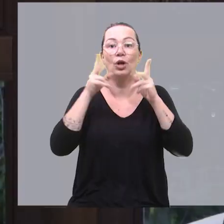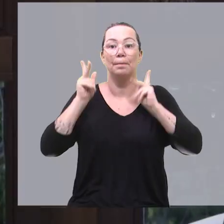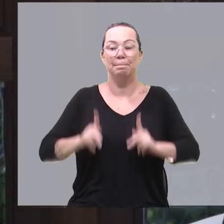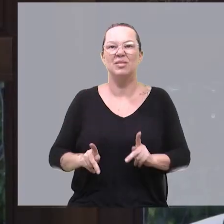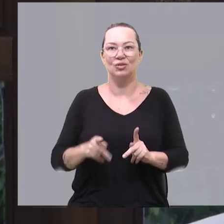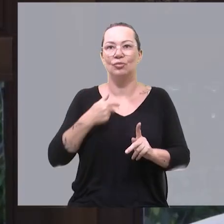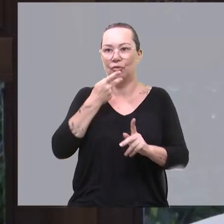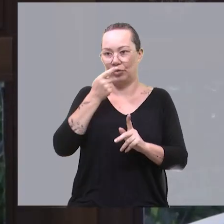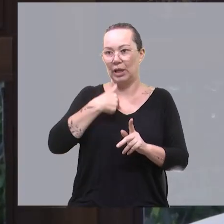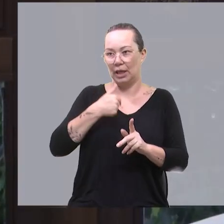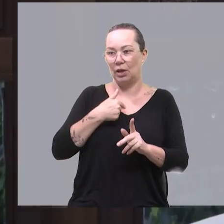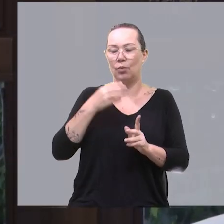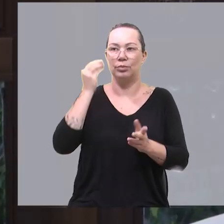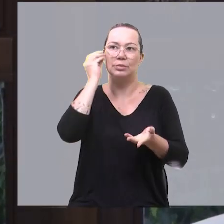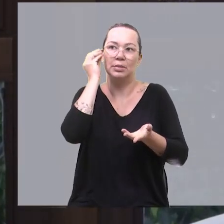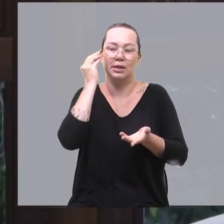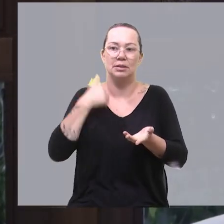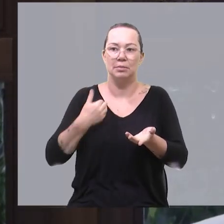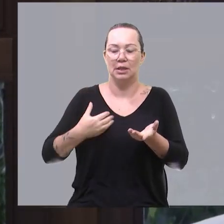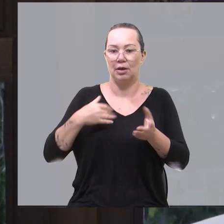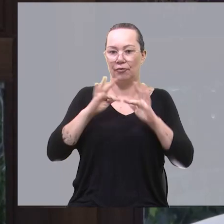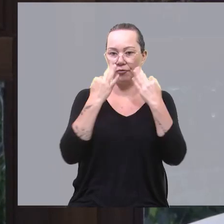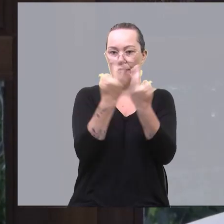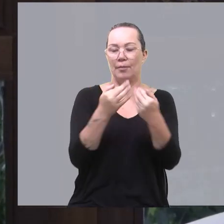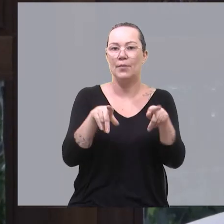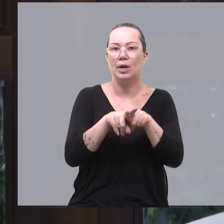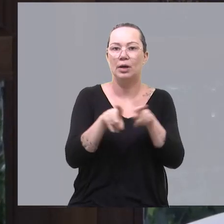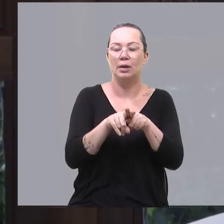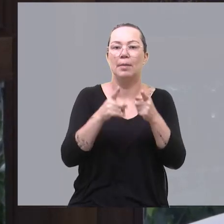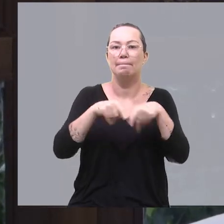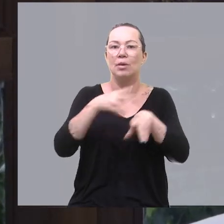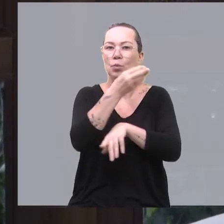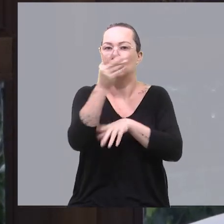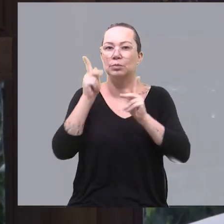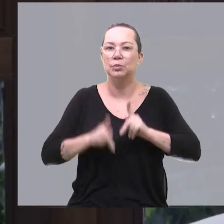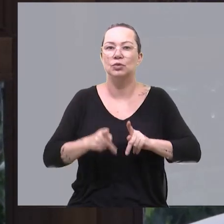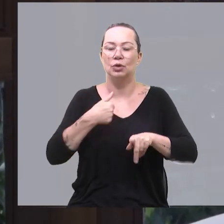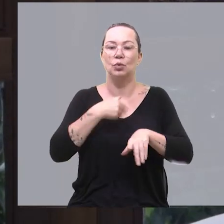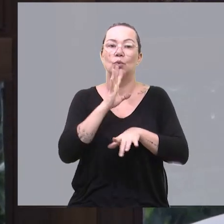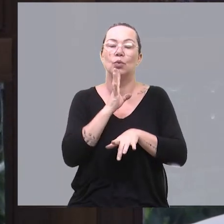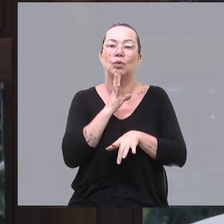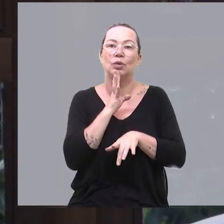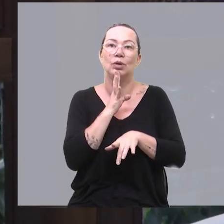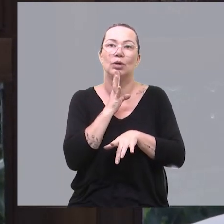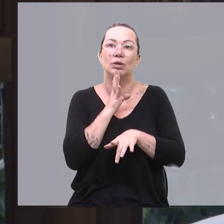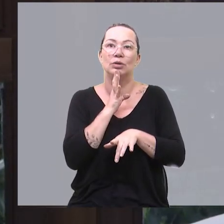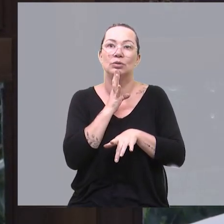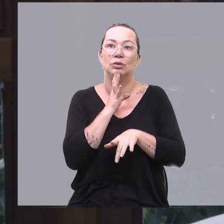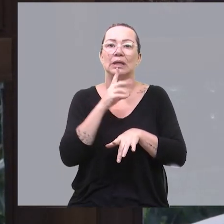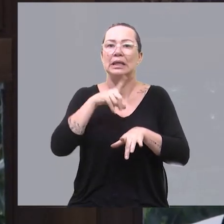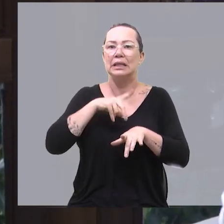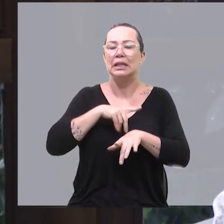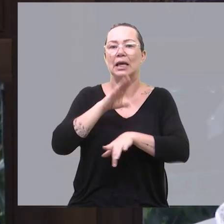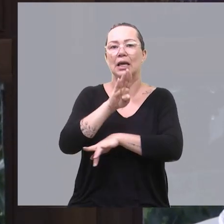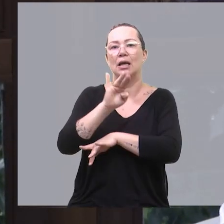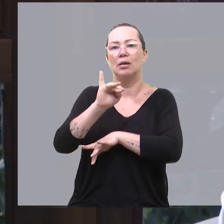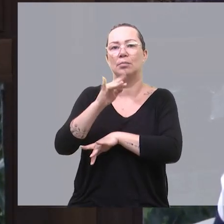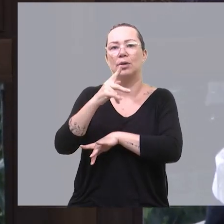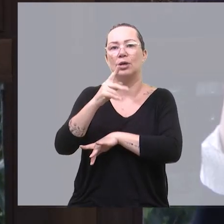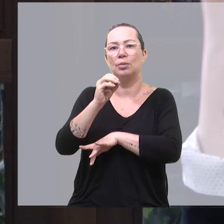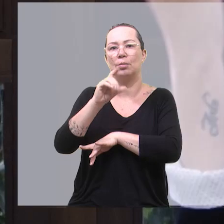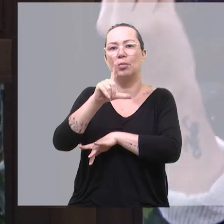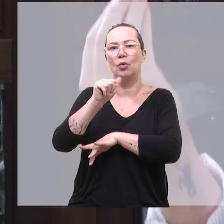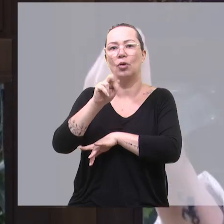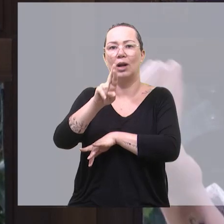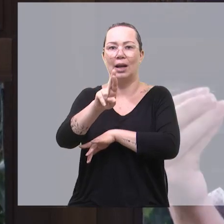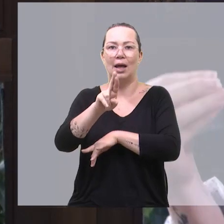porque a pessoa, e aí eu posso falar de experiências próprias minhas de família também, mas de muita gente que eu conheço, com um grau de bipolaridade que às vezes não torna